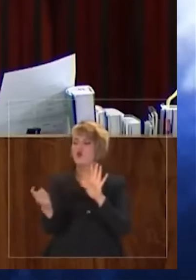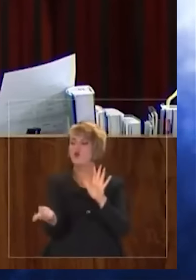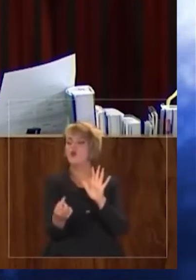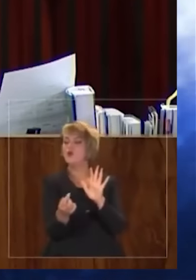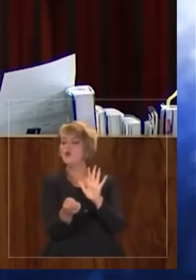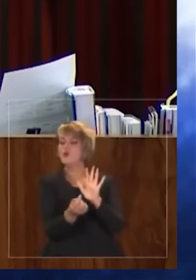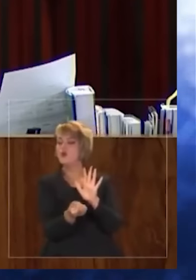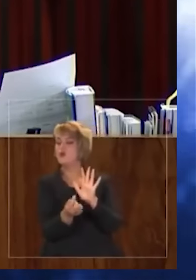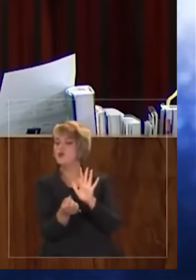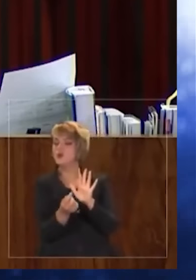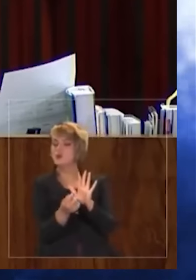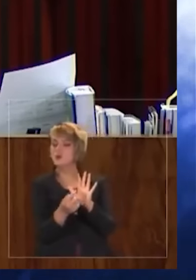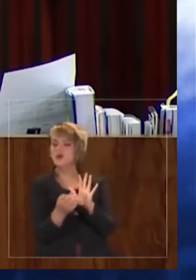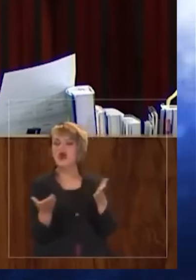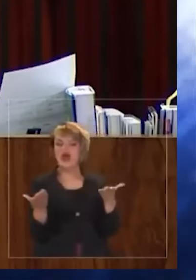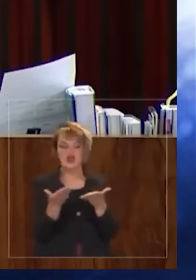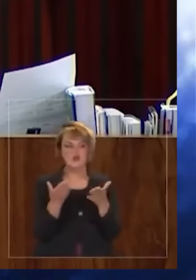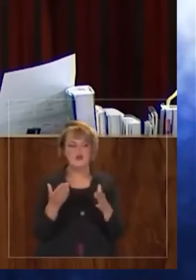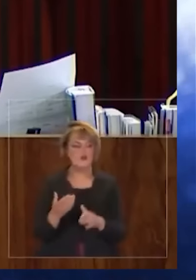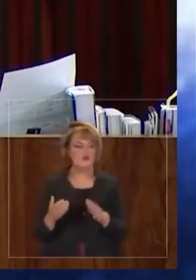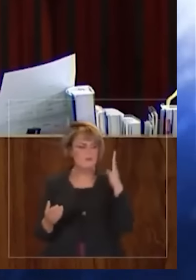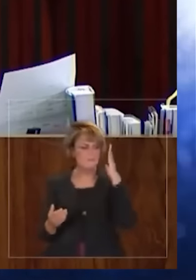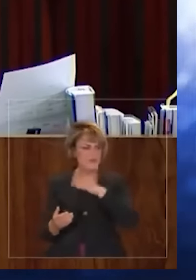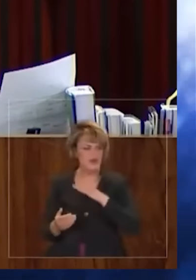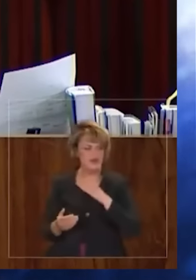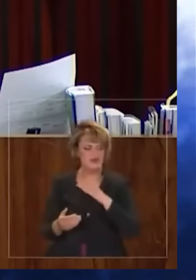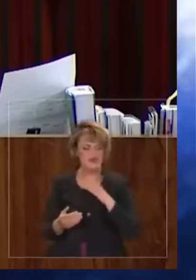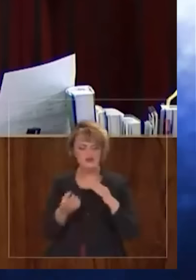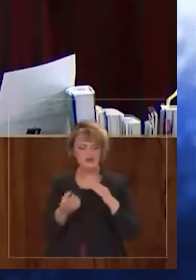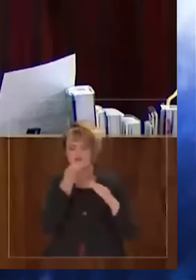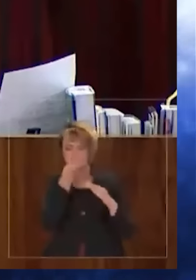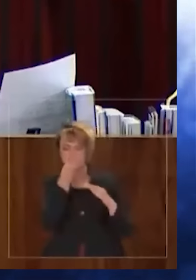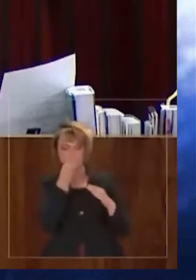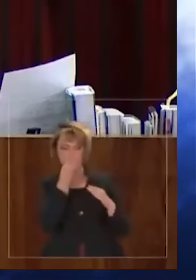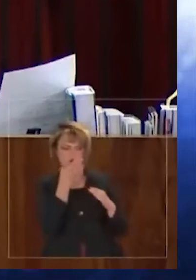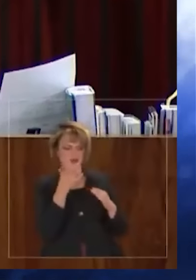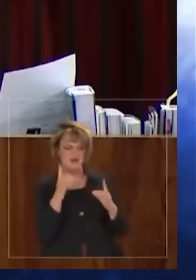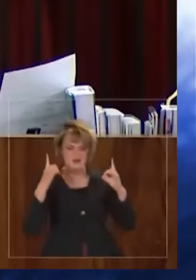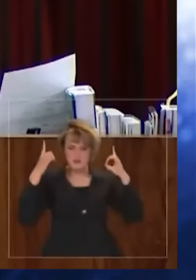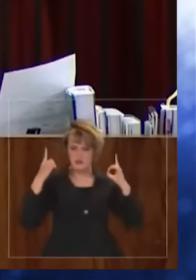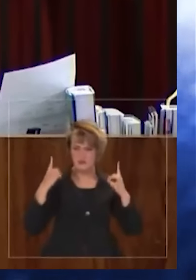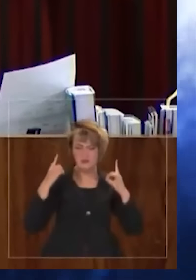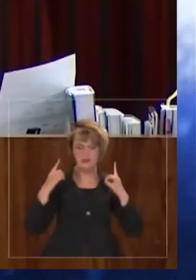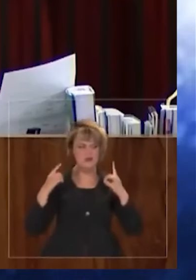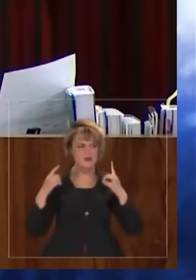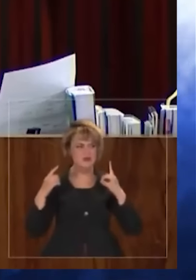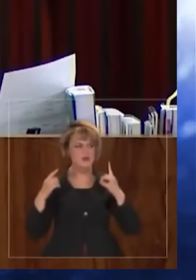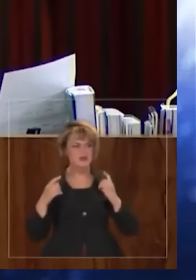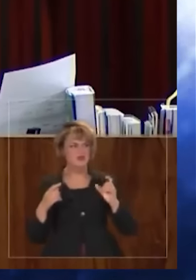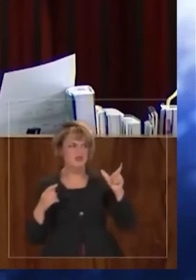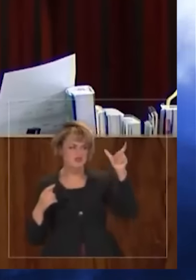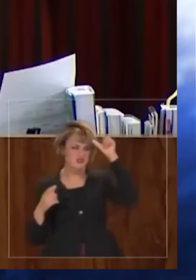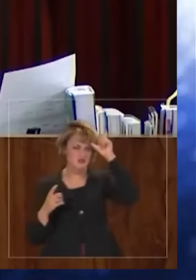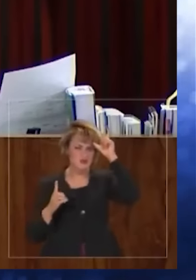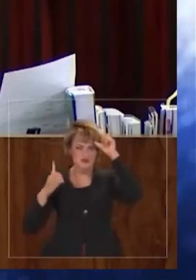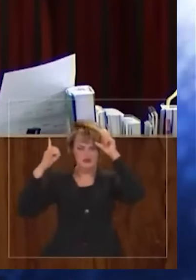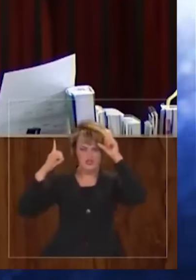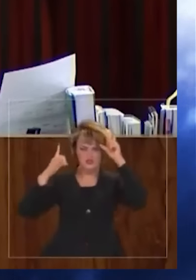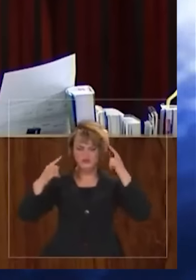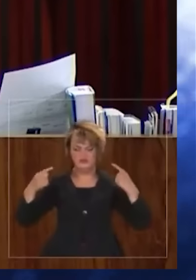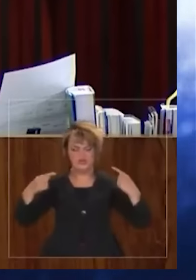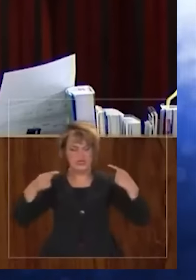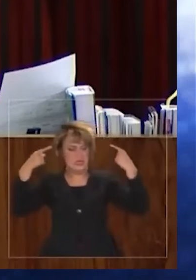é que agora é a luta do bem contra o mal de Deus contra o demônio é ou seja